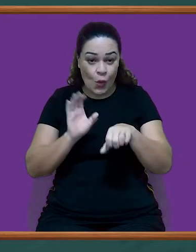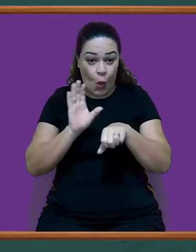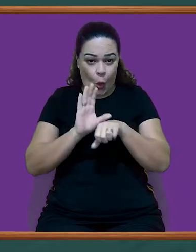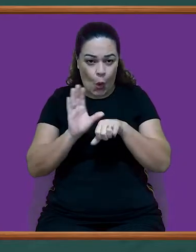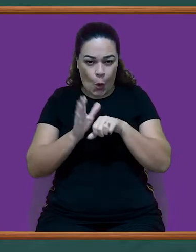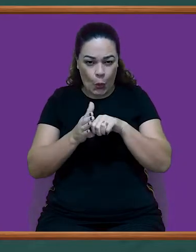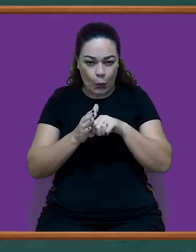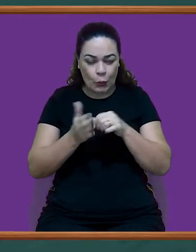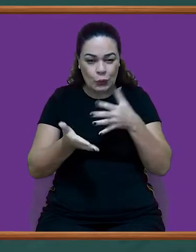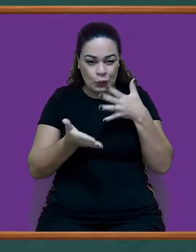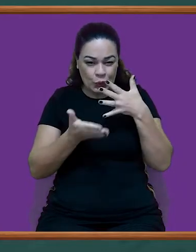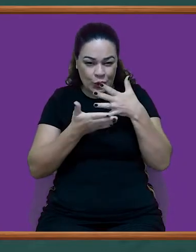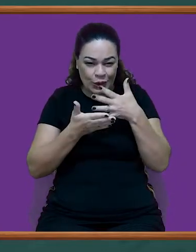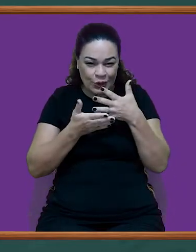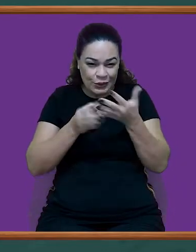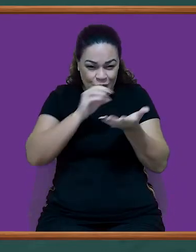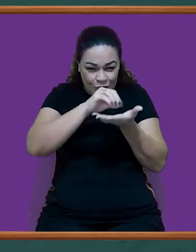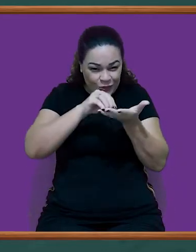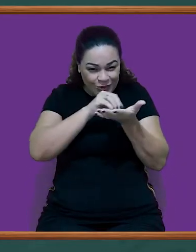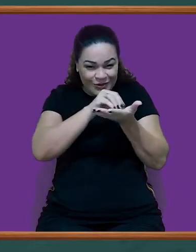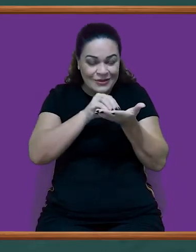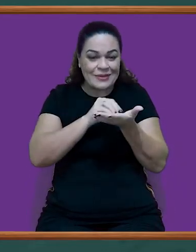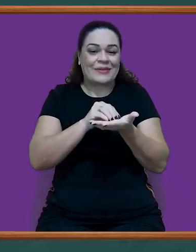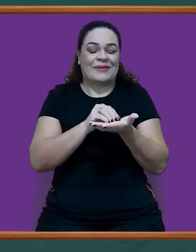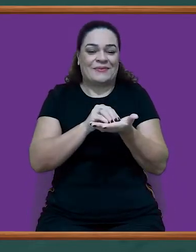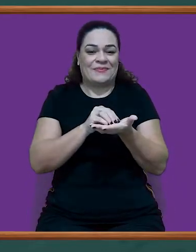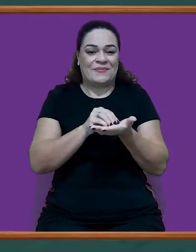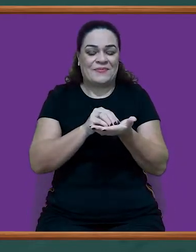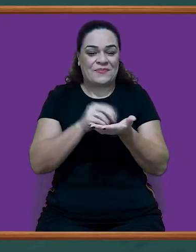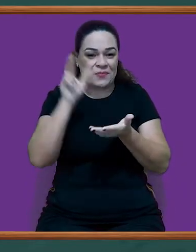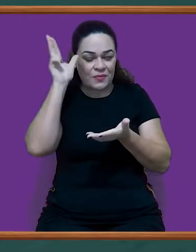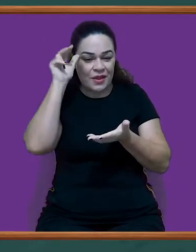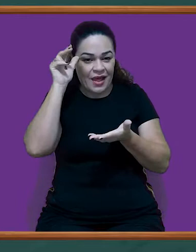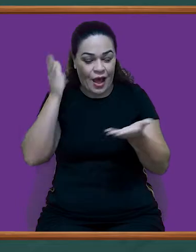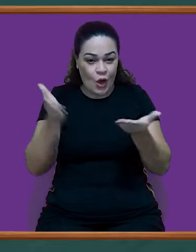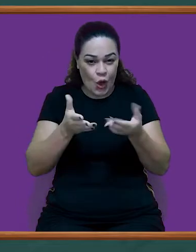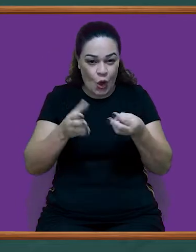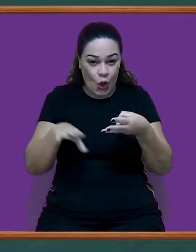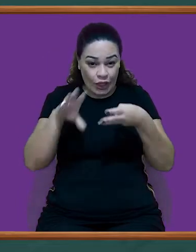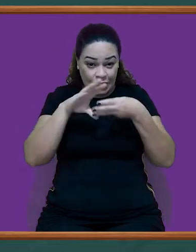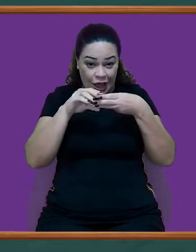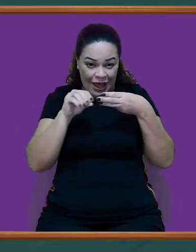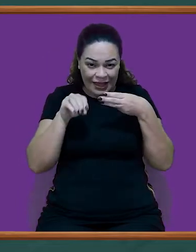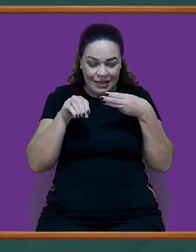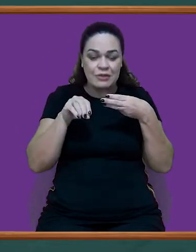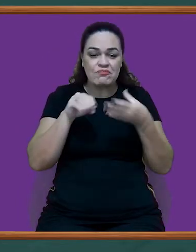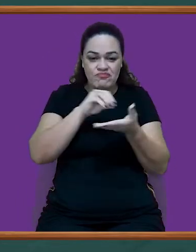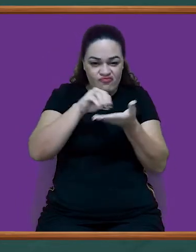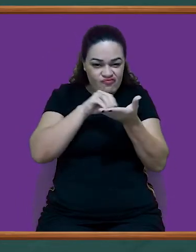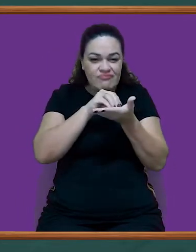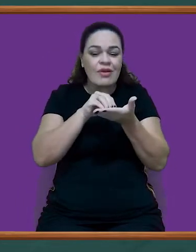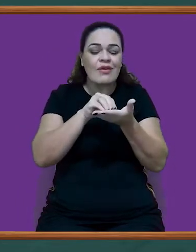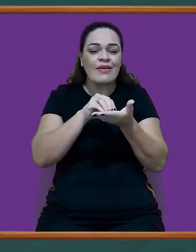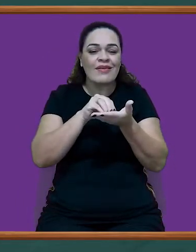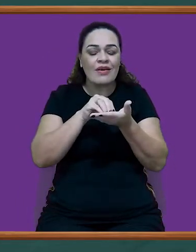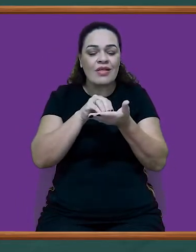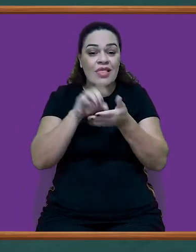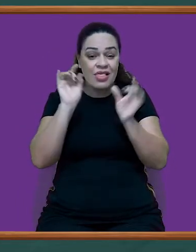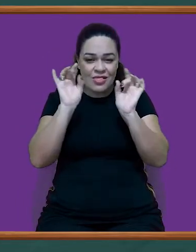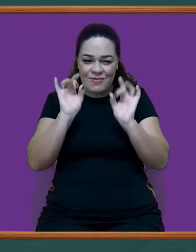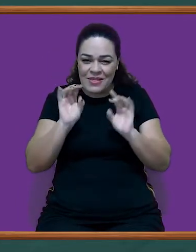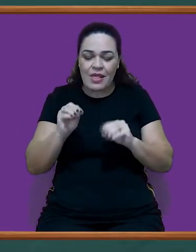iniciantes neste módulo aprenderemos sobre os três movimentos especiais que existem no